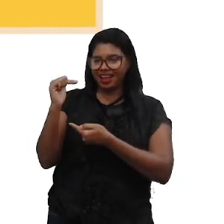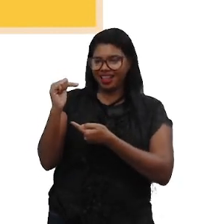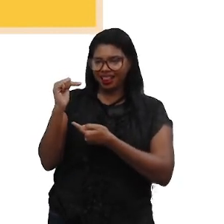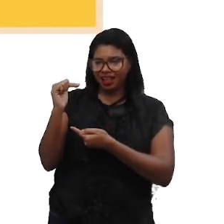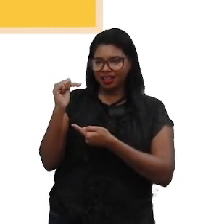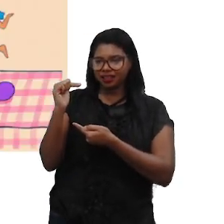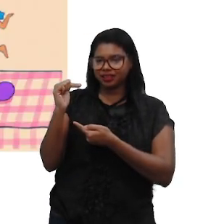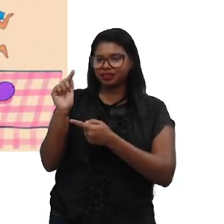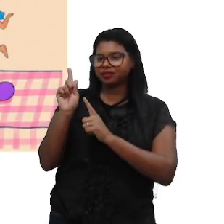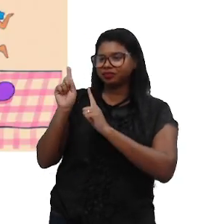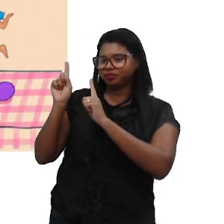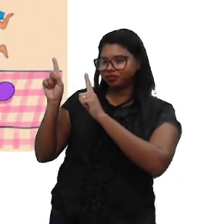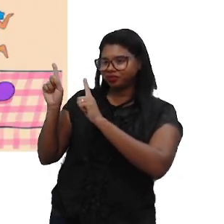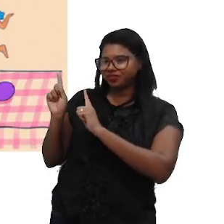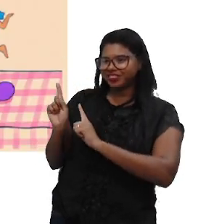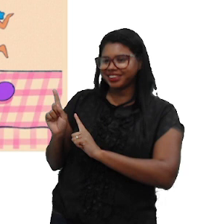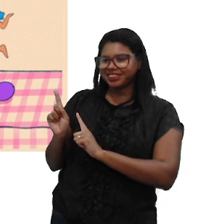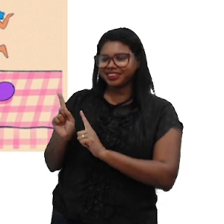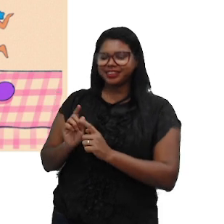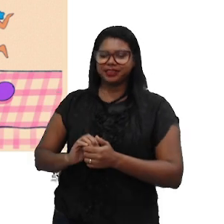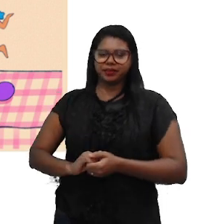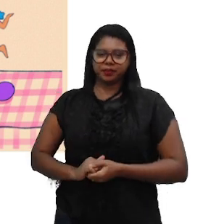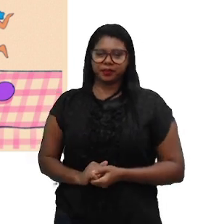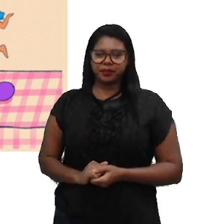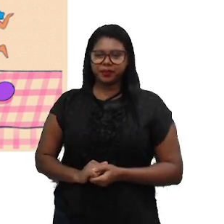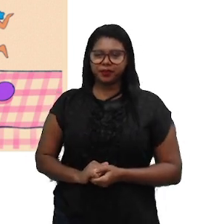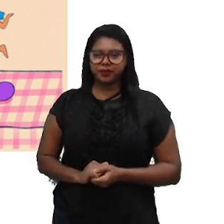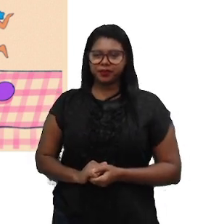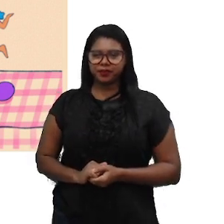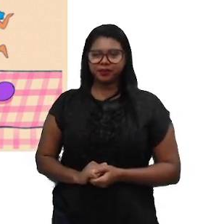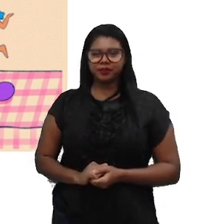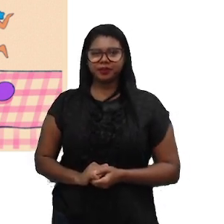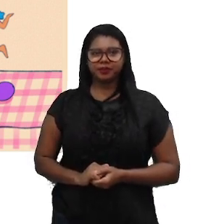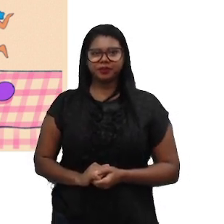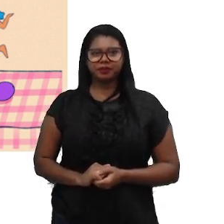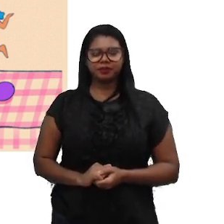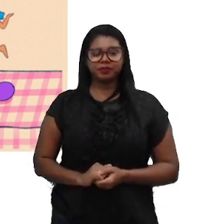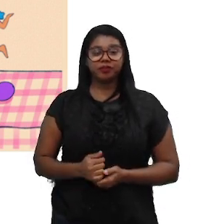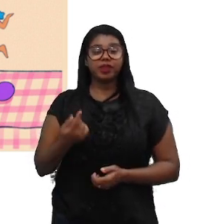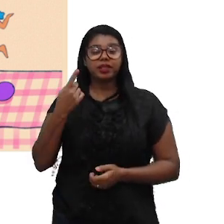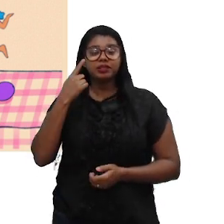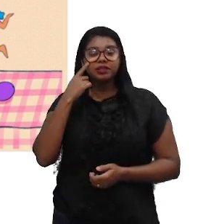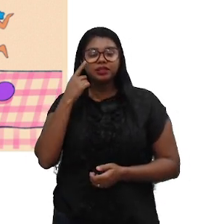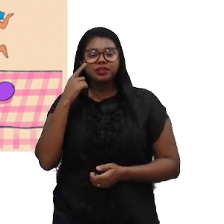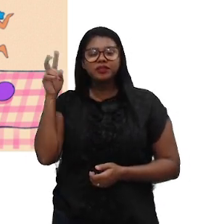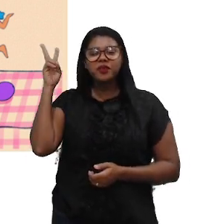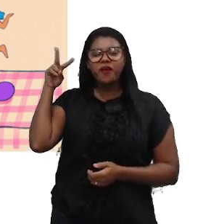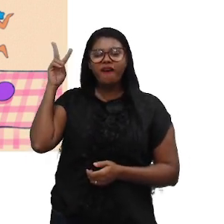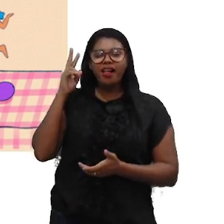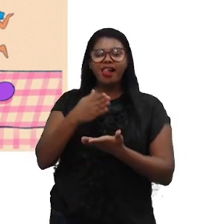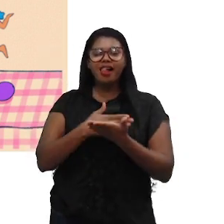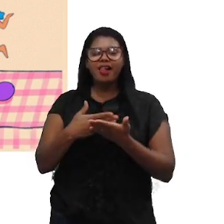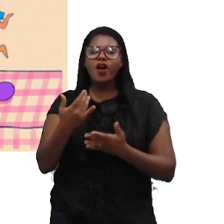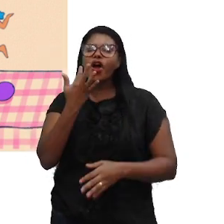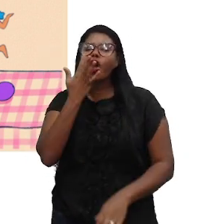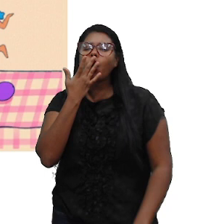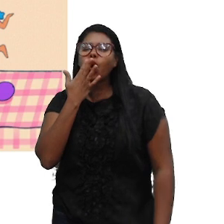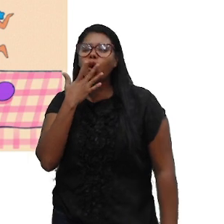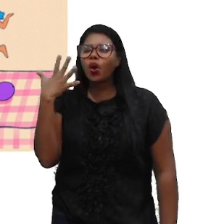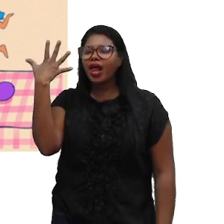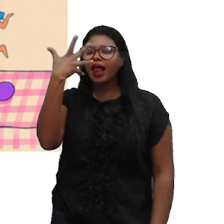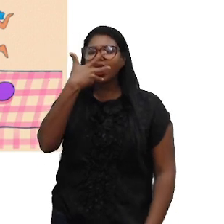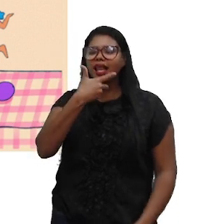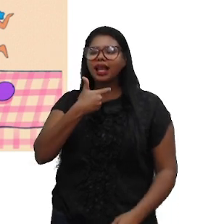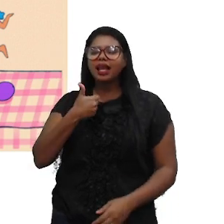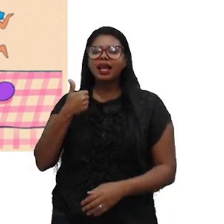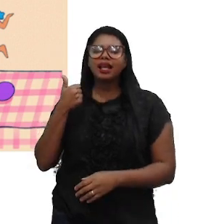prototipar essa latinha. E aqui o rascunho que a gente viu lá no começo, já colorido, né? Com as cores da paleta